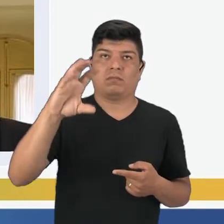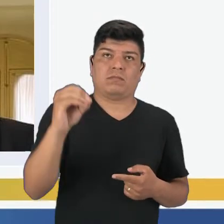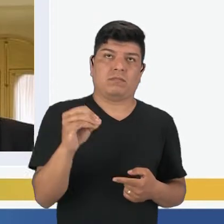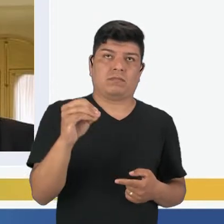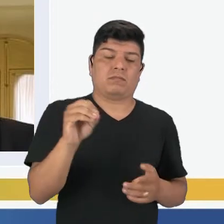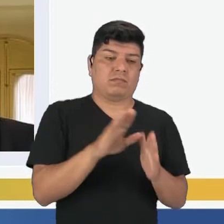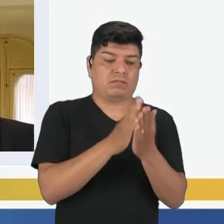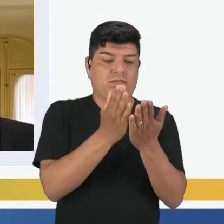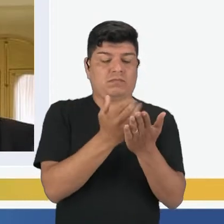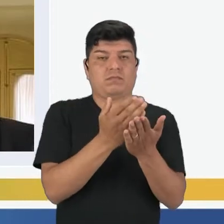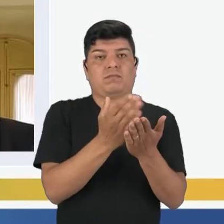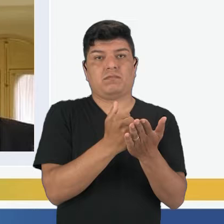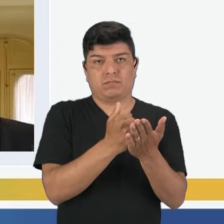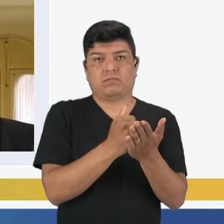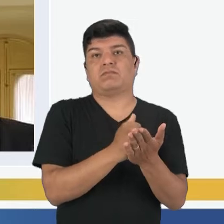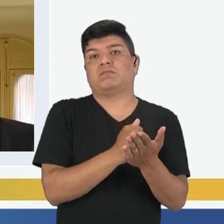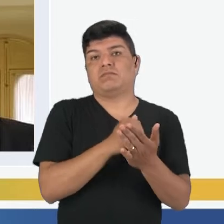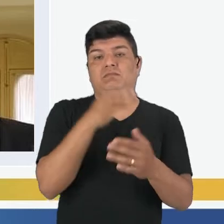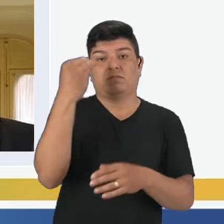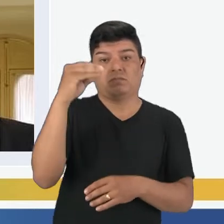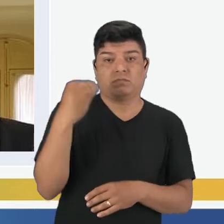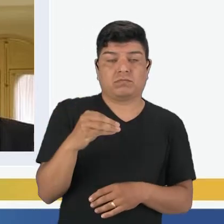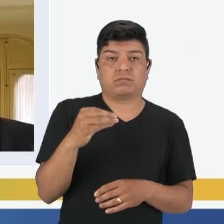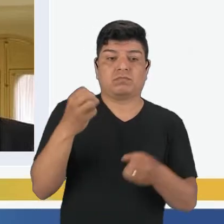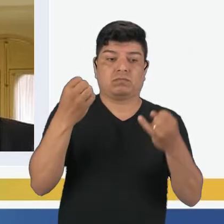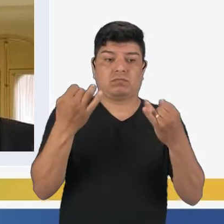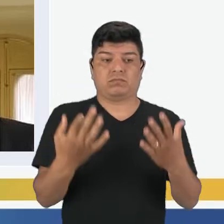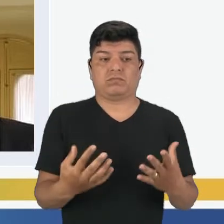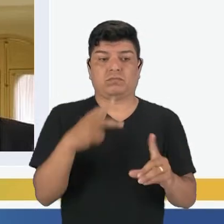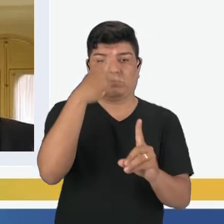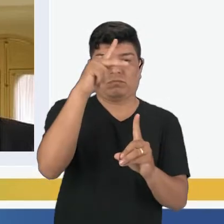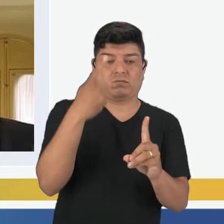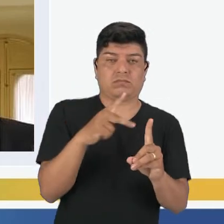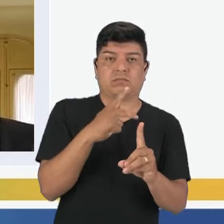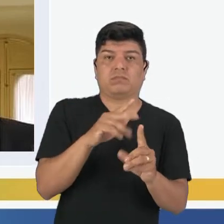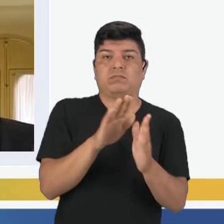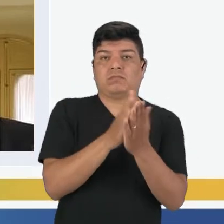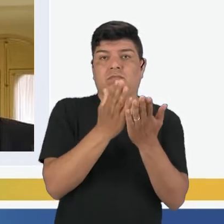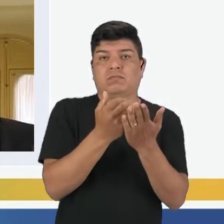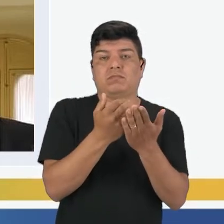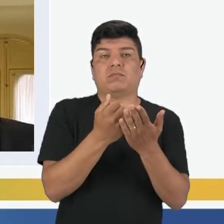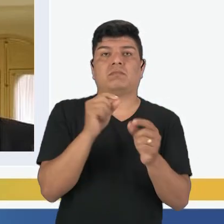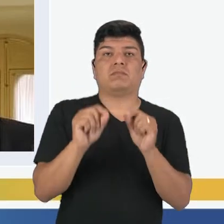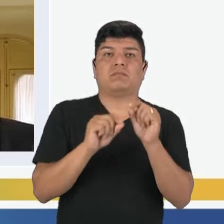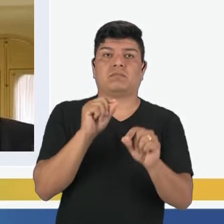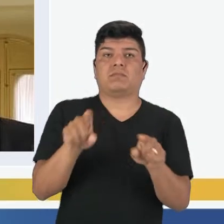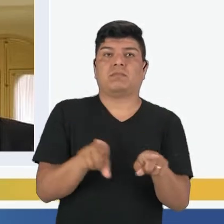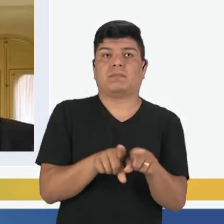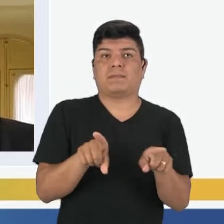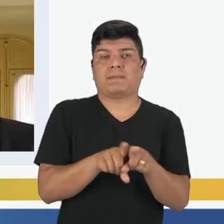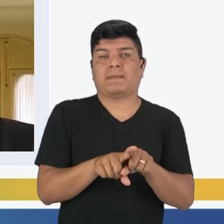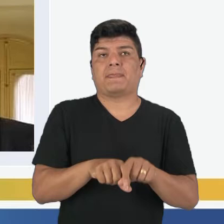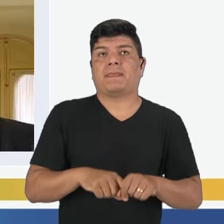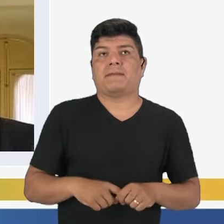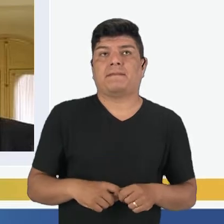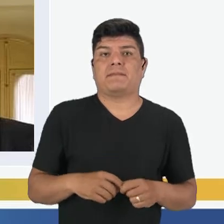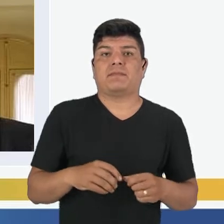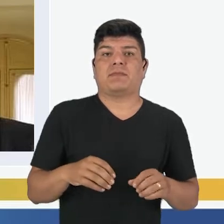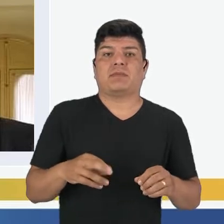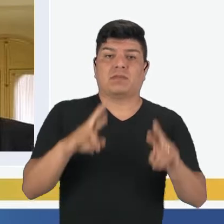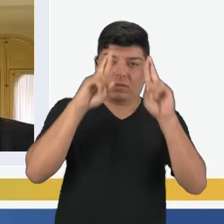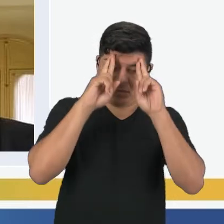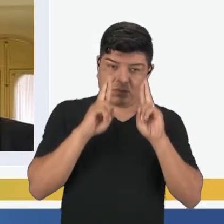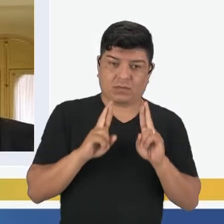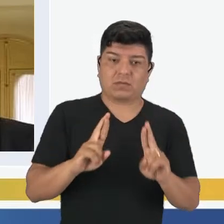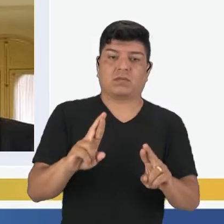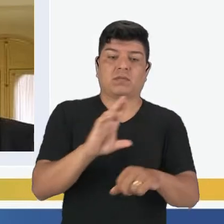livros, além de serem livros que explicam o candomblé, são livros que promovem a tolerância